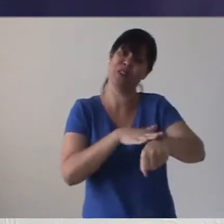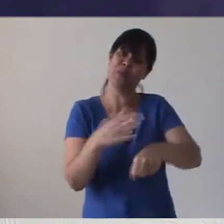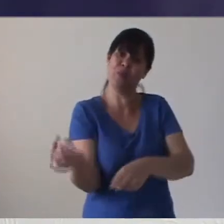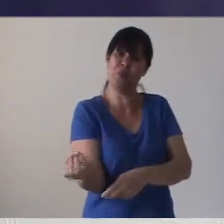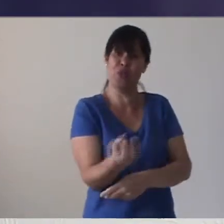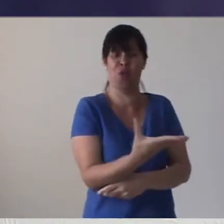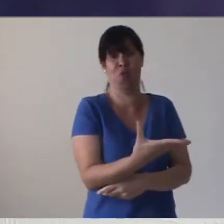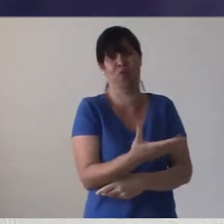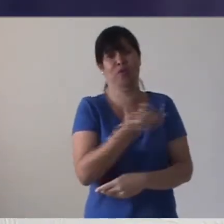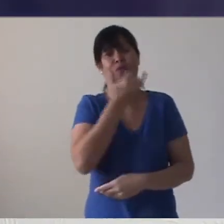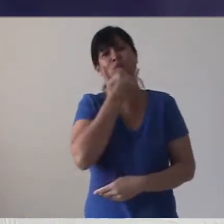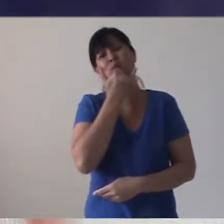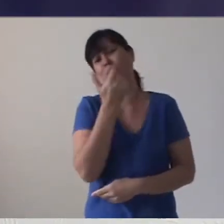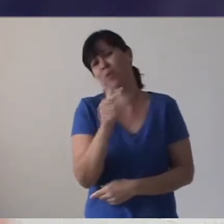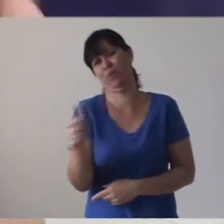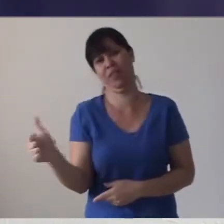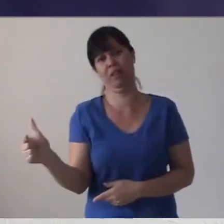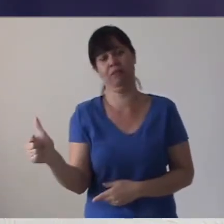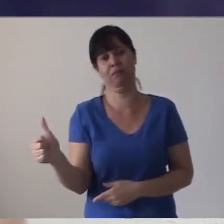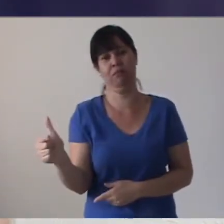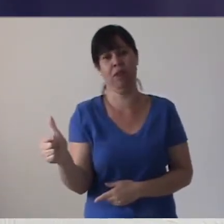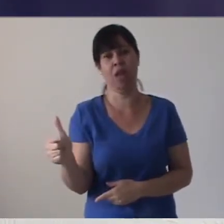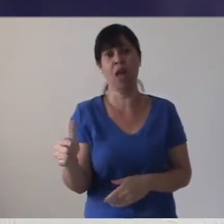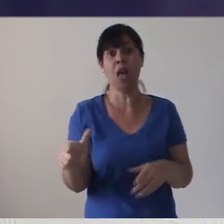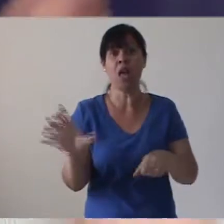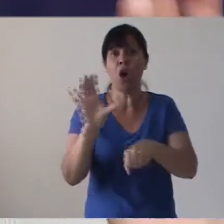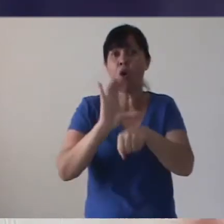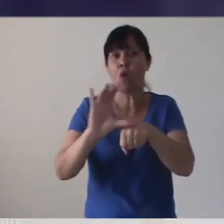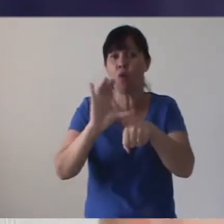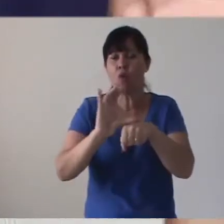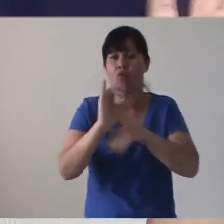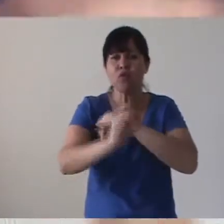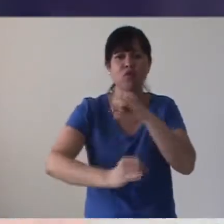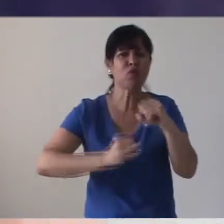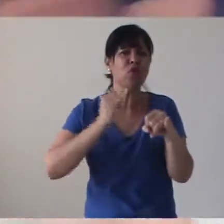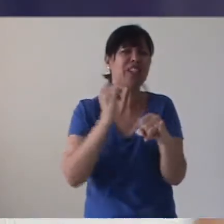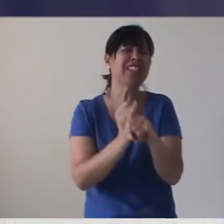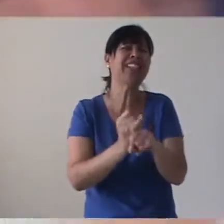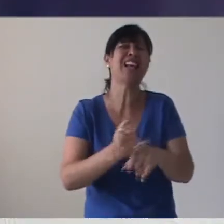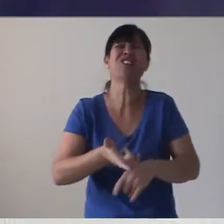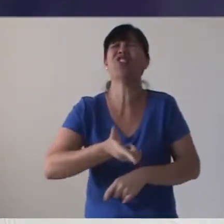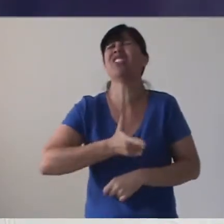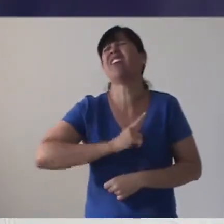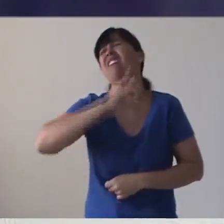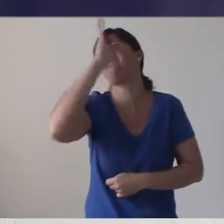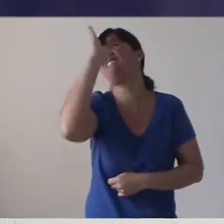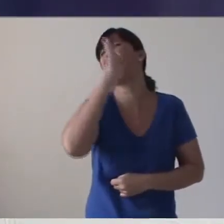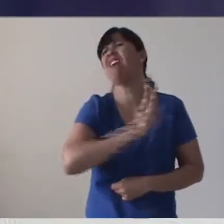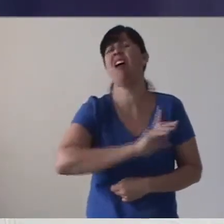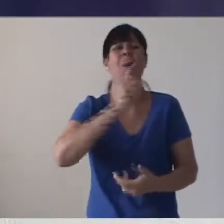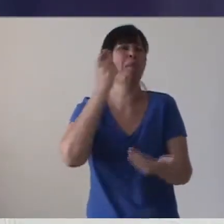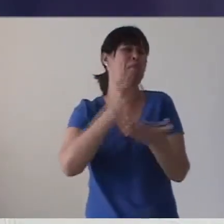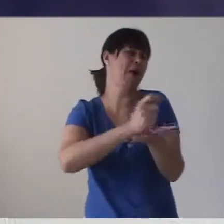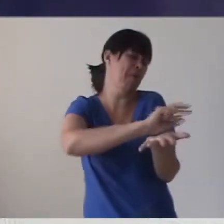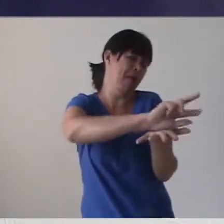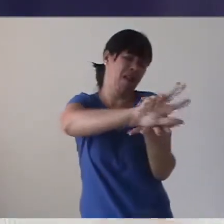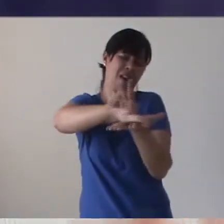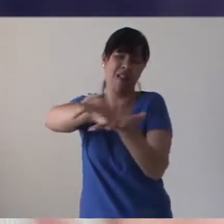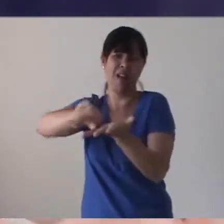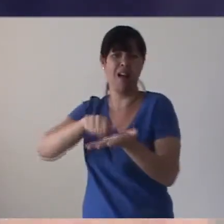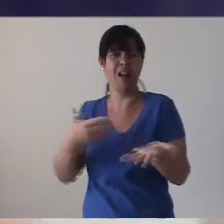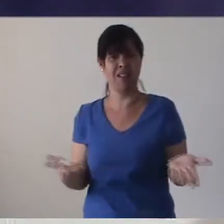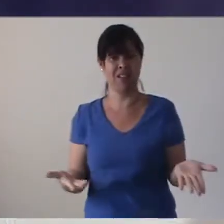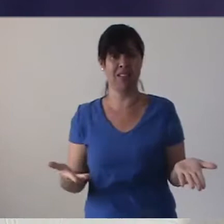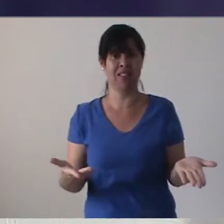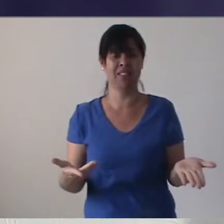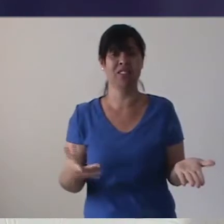desculpa. Existem N cursos na internet grátis, pagos, do jeito que quiser, tá?